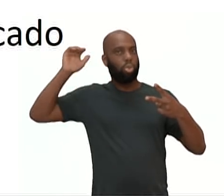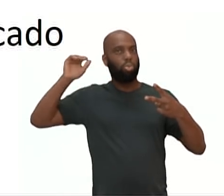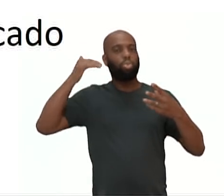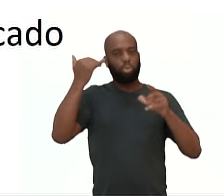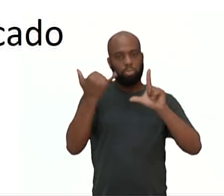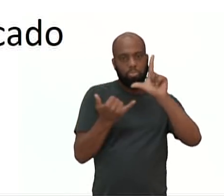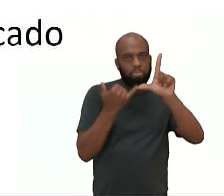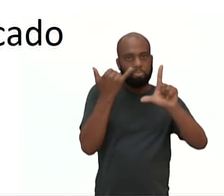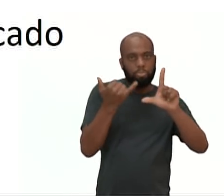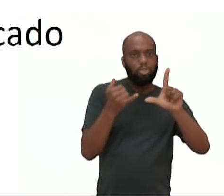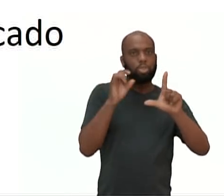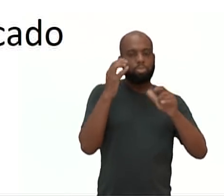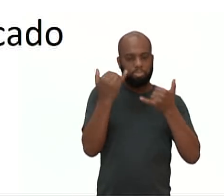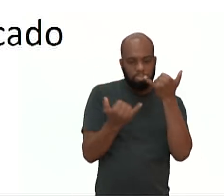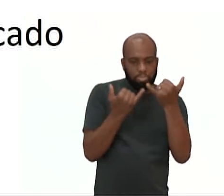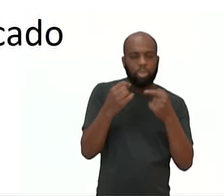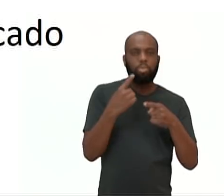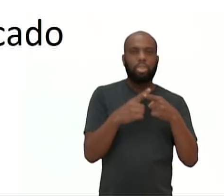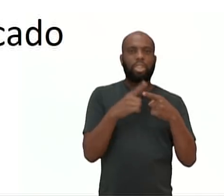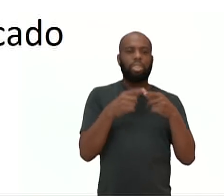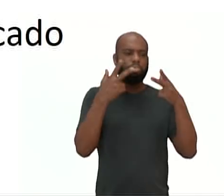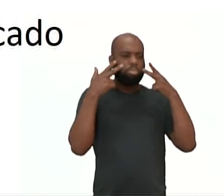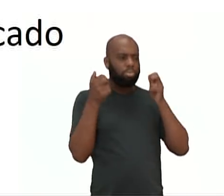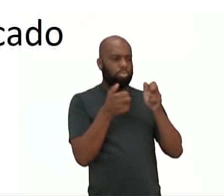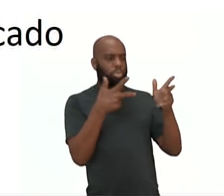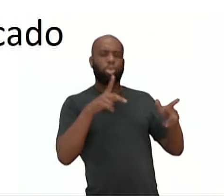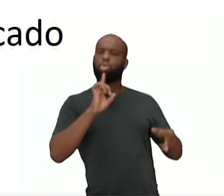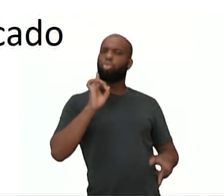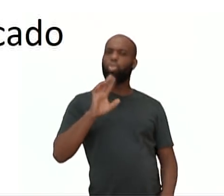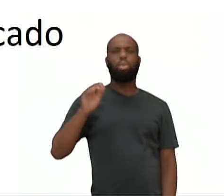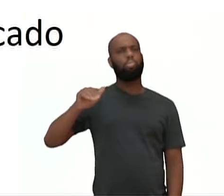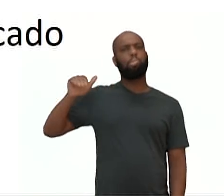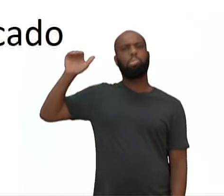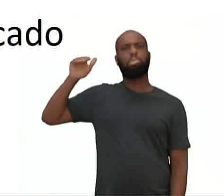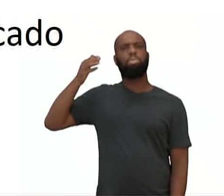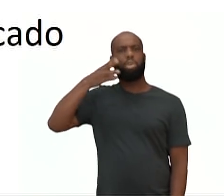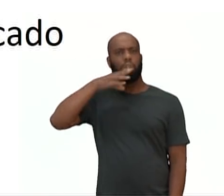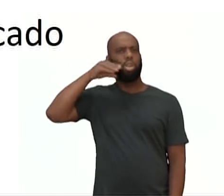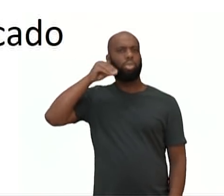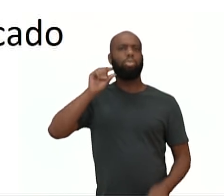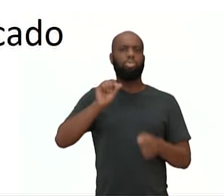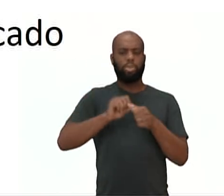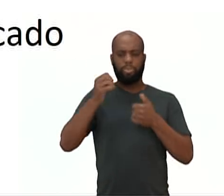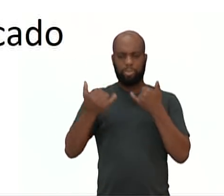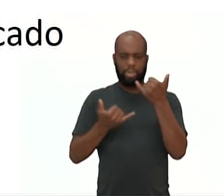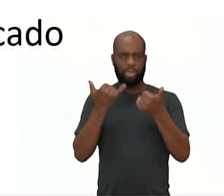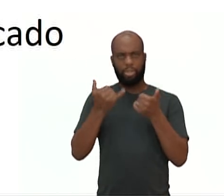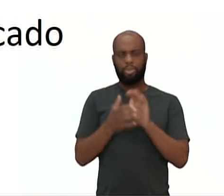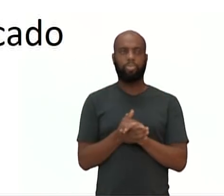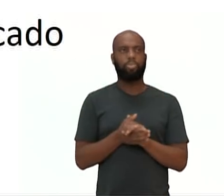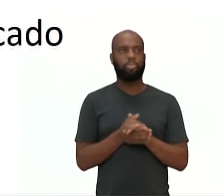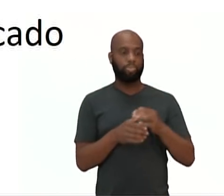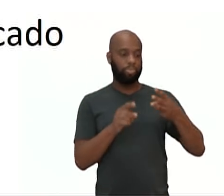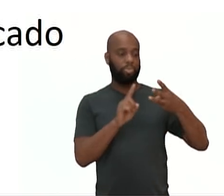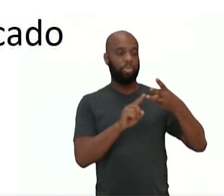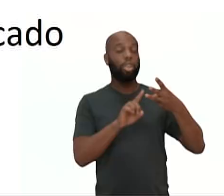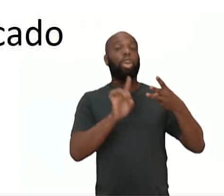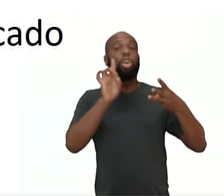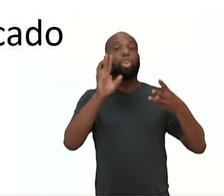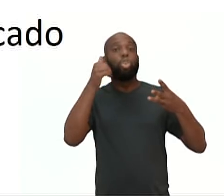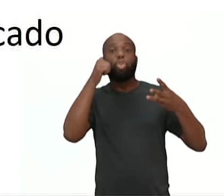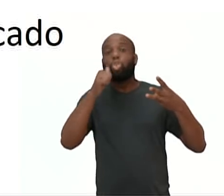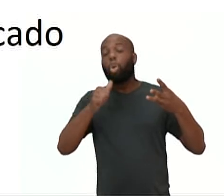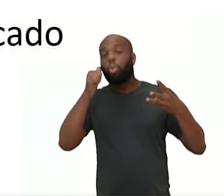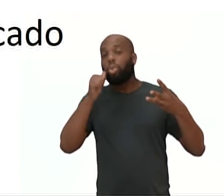de liderança, de respeito, então só os adultos podem praticar. É exclusivo para mulheres. Não,